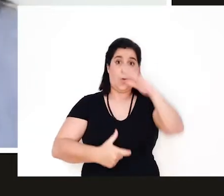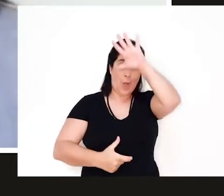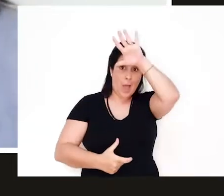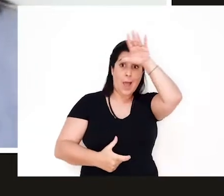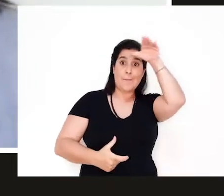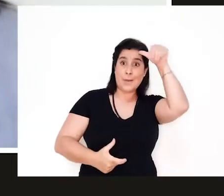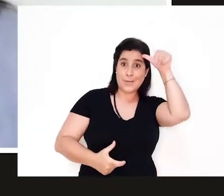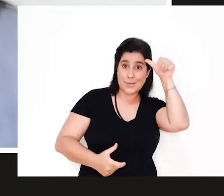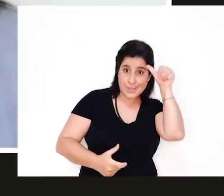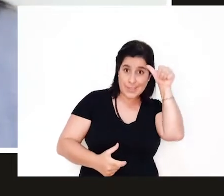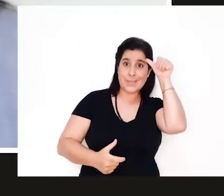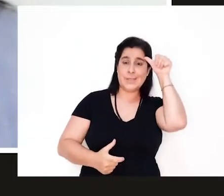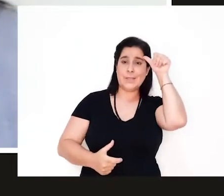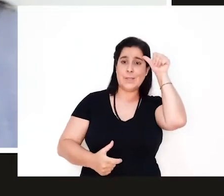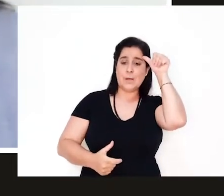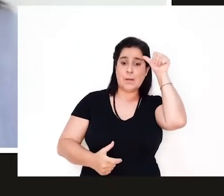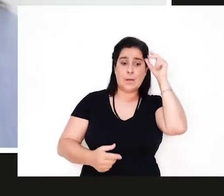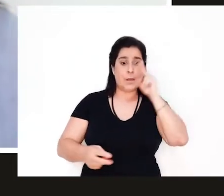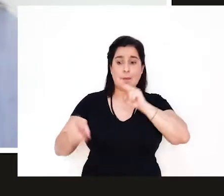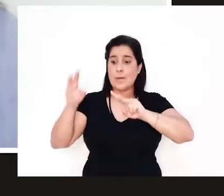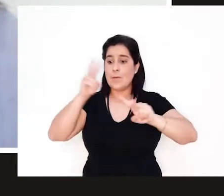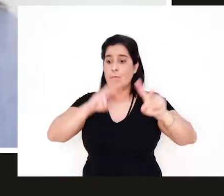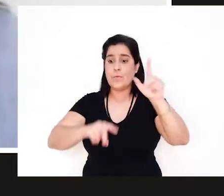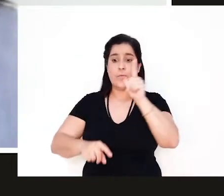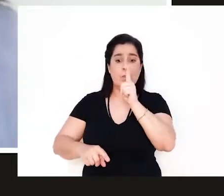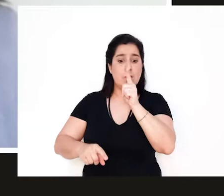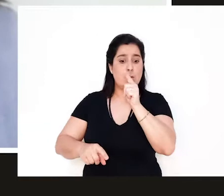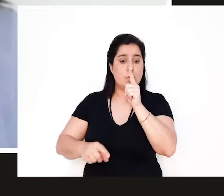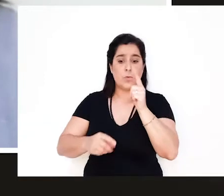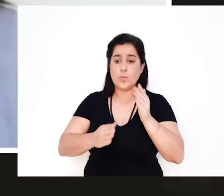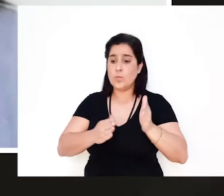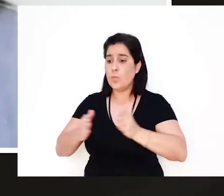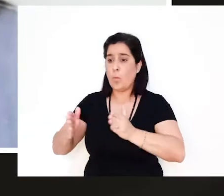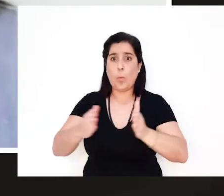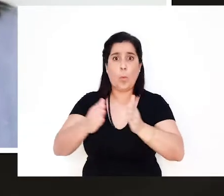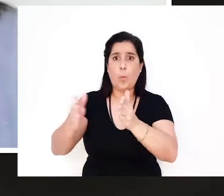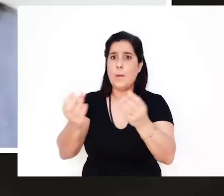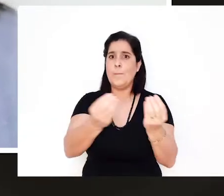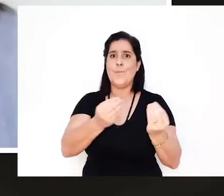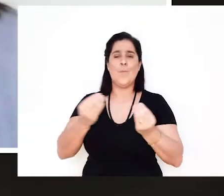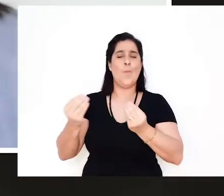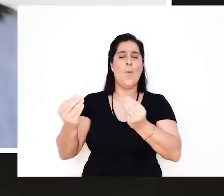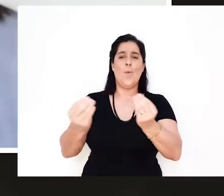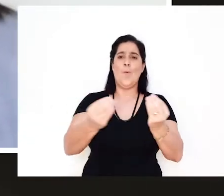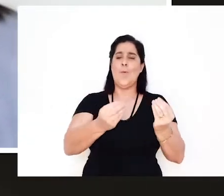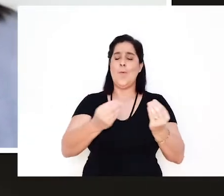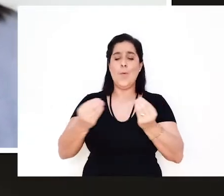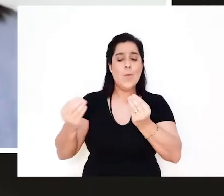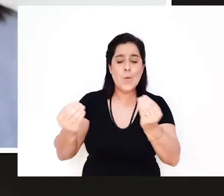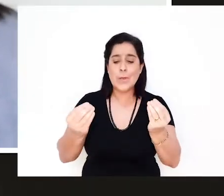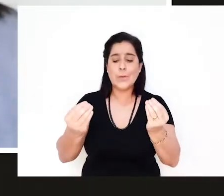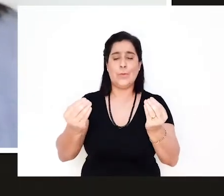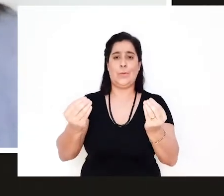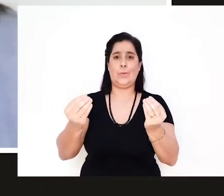nortista, e pela vastidão de rios que nós temos aqui, todo mundo, mesmo os que são nascidos e criados na cidade grande,